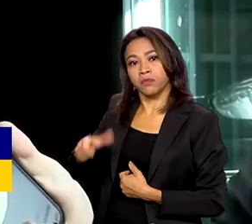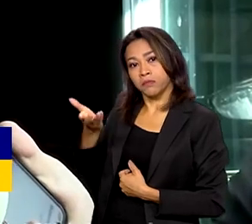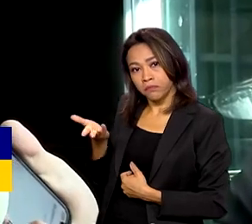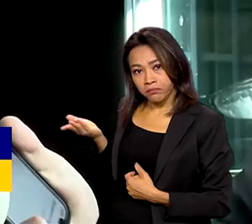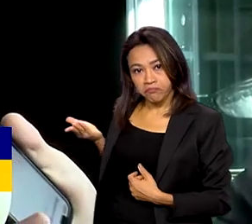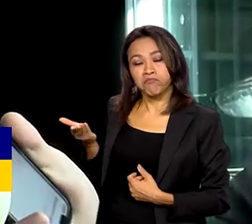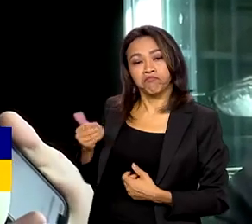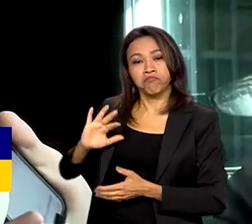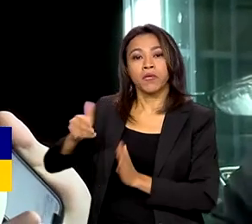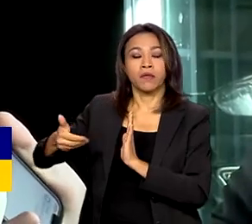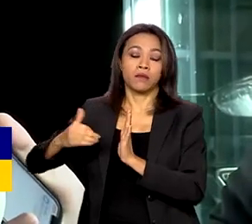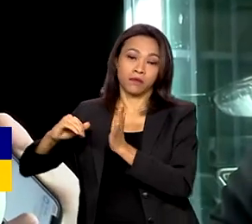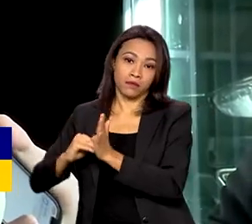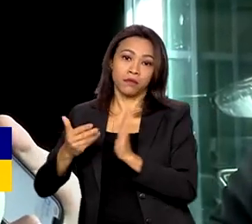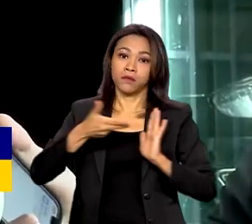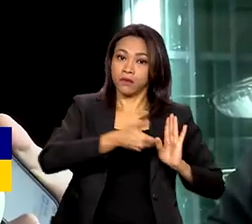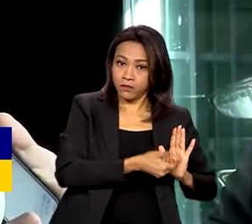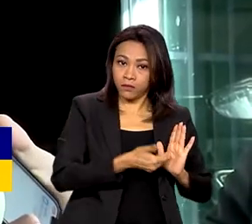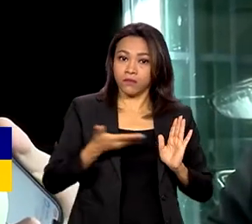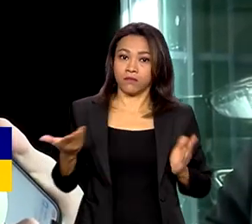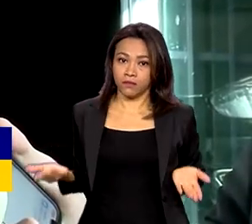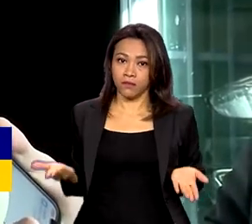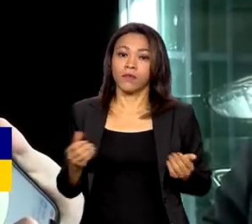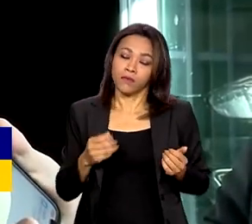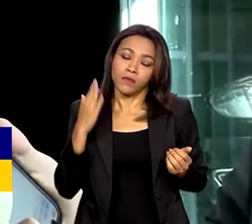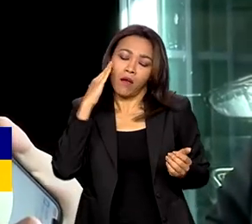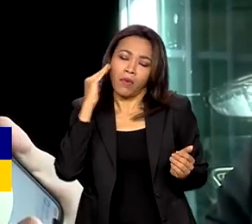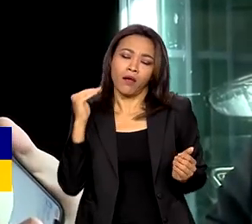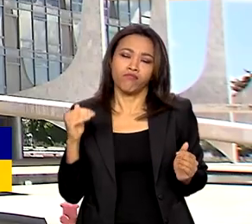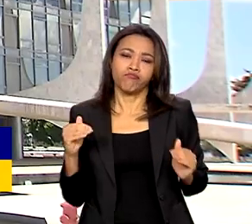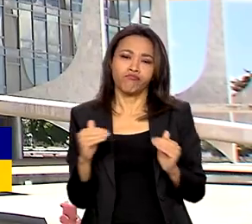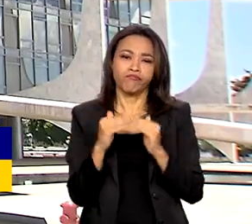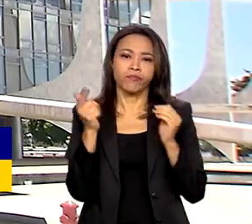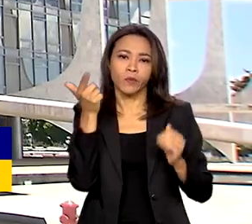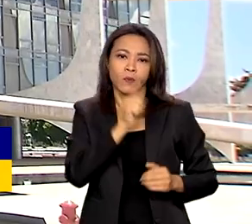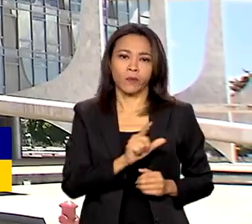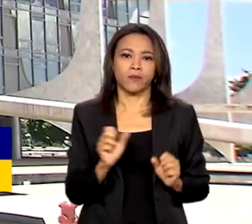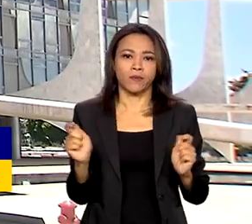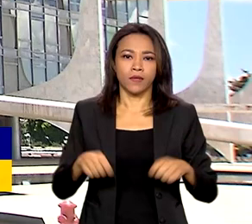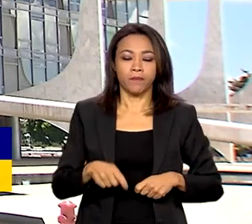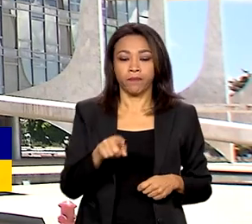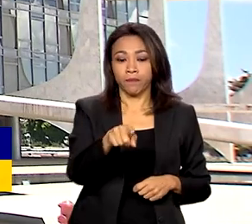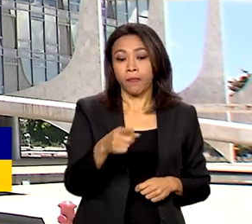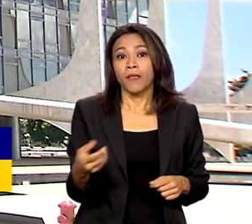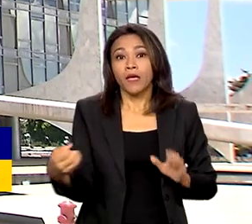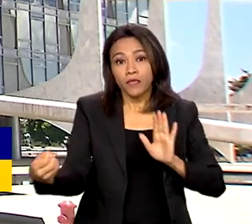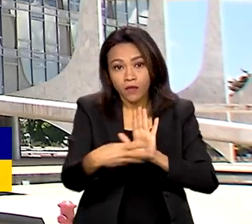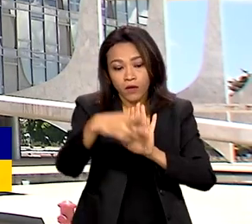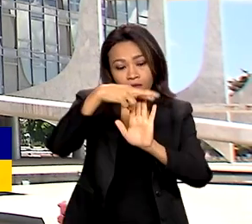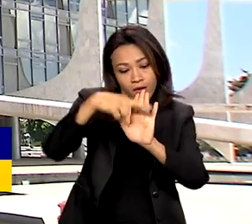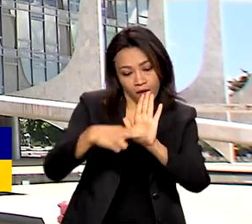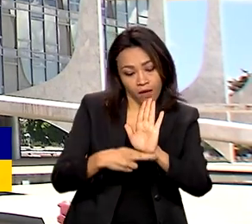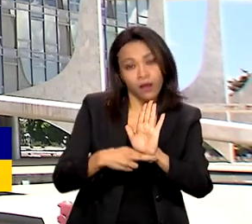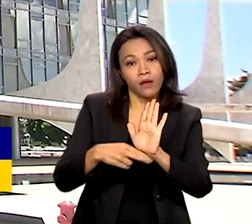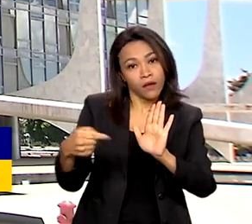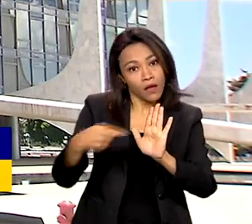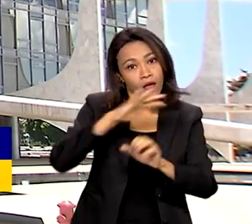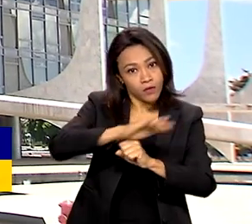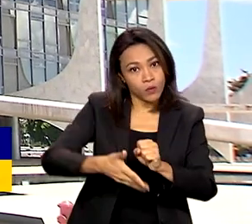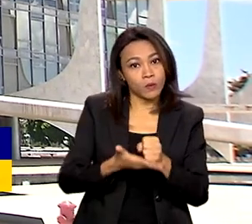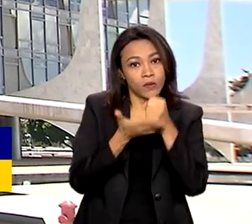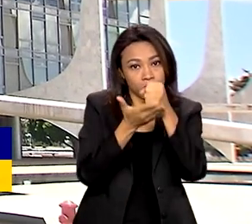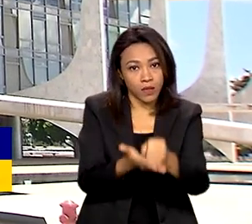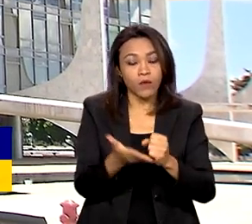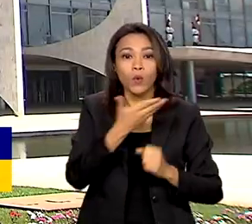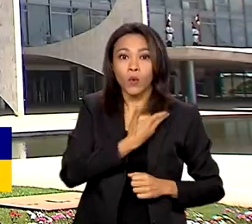a ouvir. O entendimento é possível, é que o Brasil precisa disso. E além do novo regime fiscal sustentável, o governo